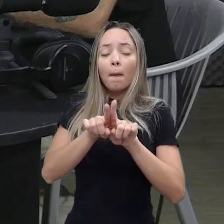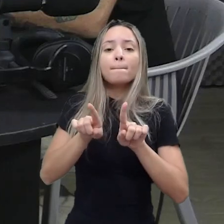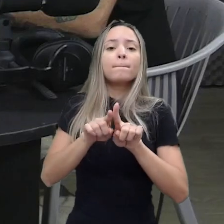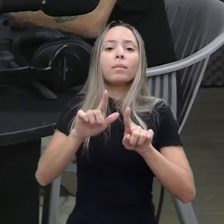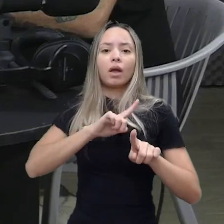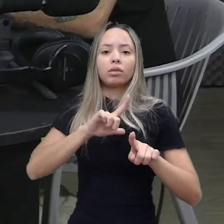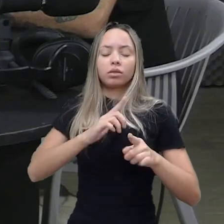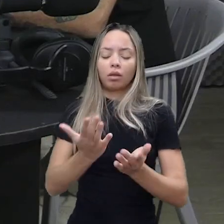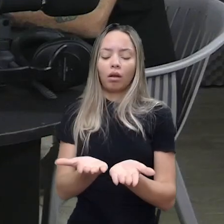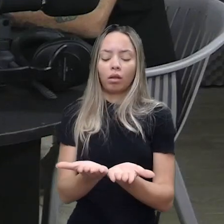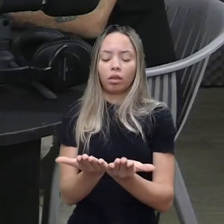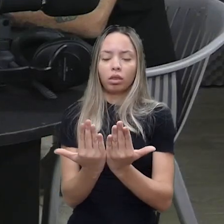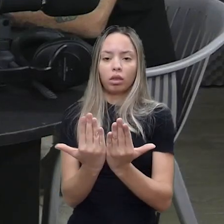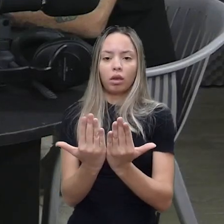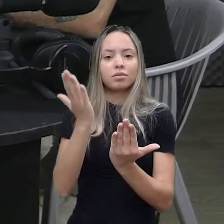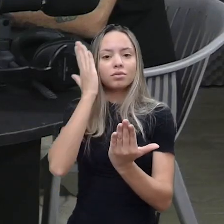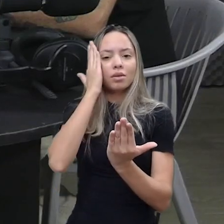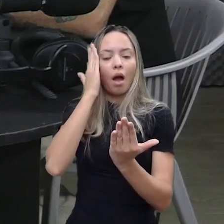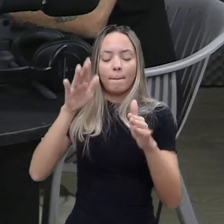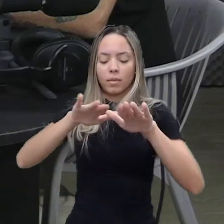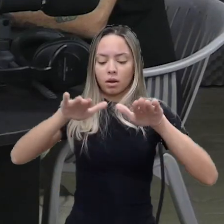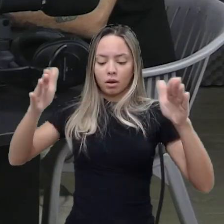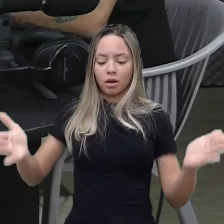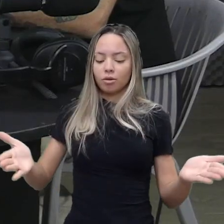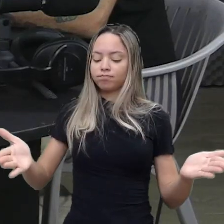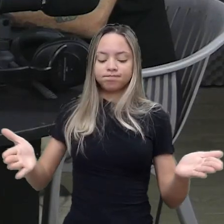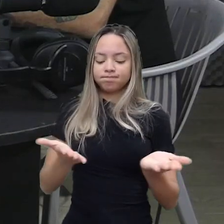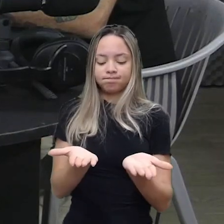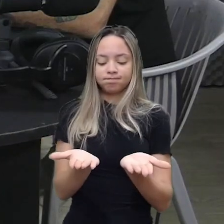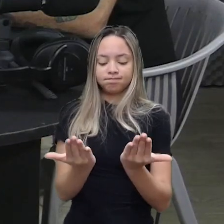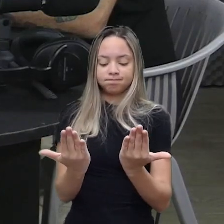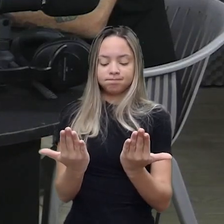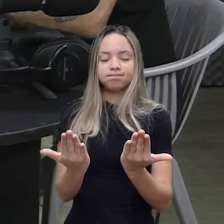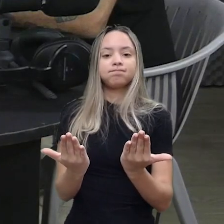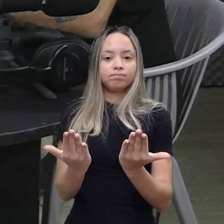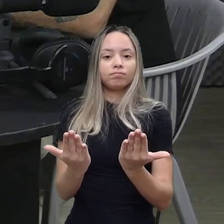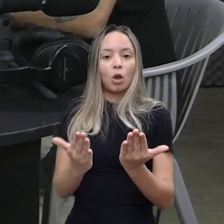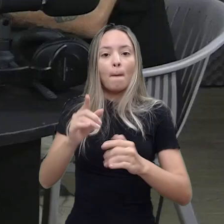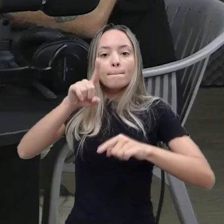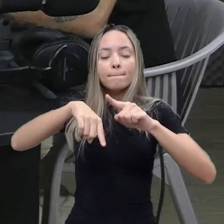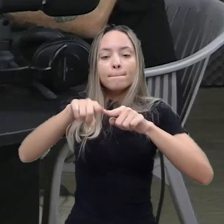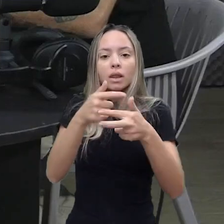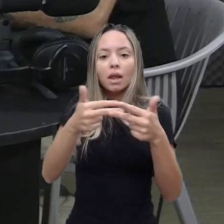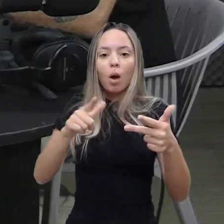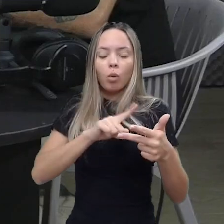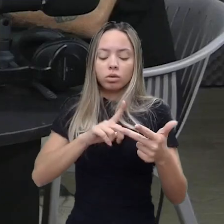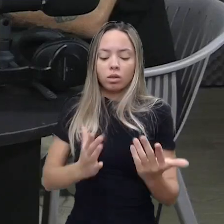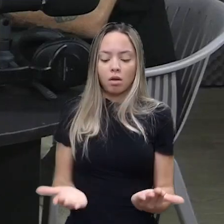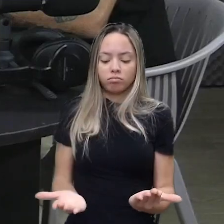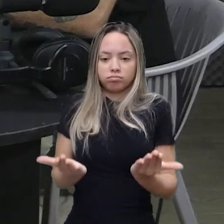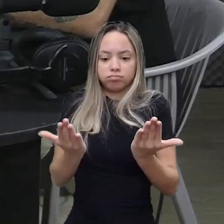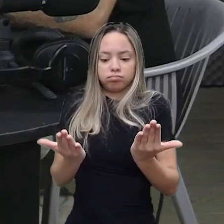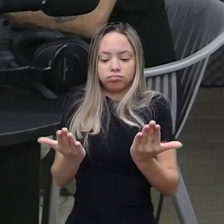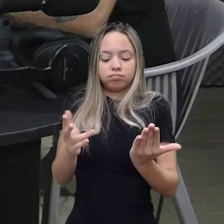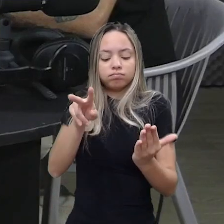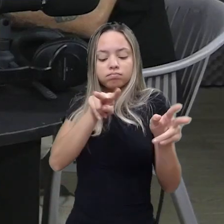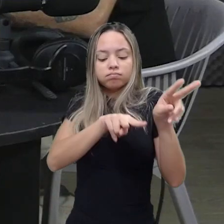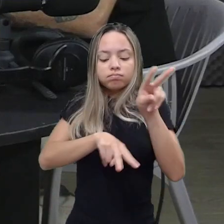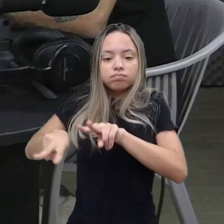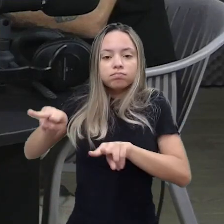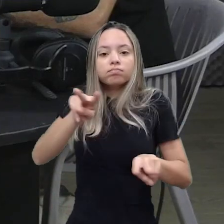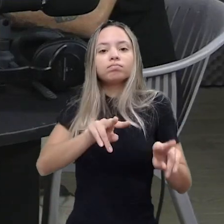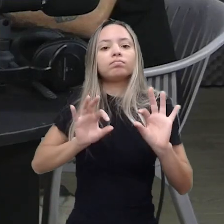estudante que faz uso de cadeira de rodas, e aí ele precisa de um plano inclinado para o material ficar na altura, né, do campo de visão